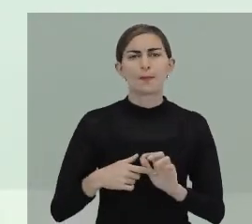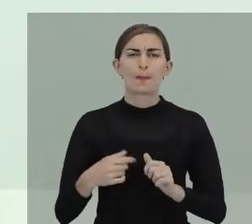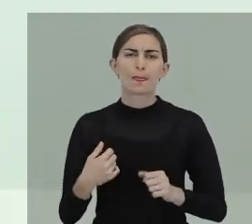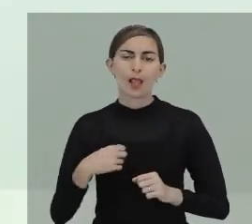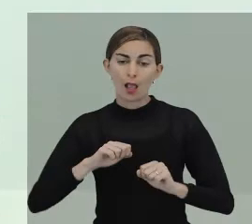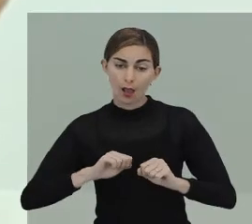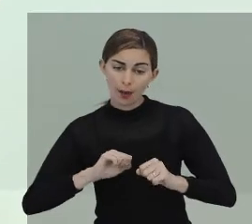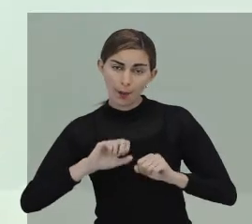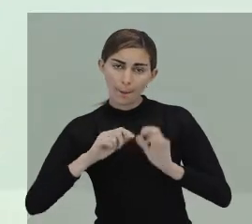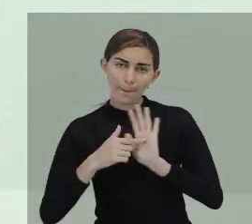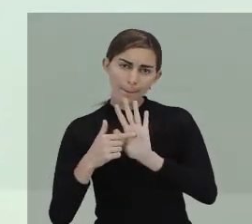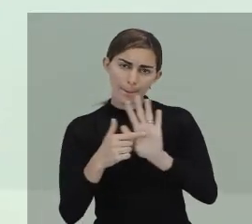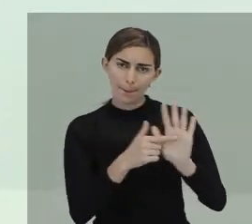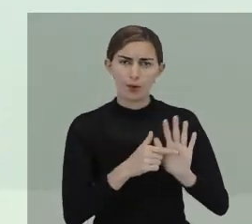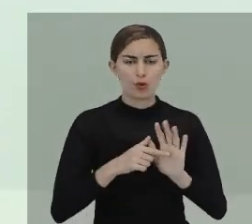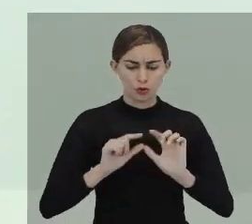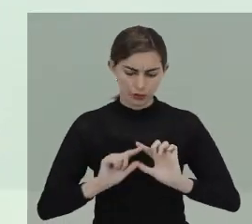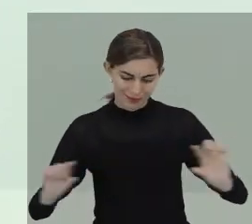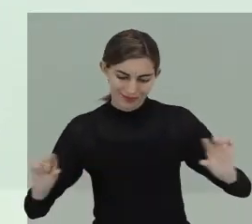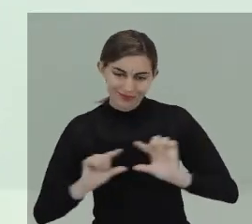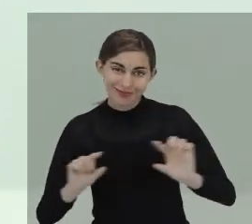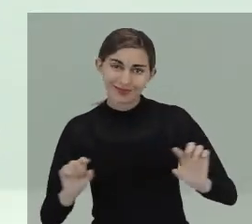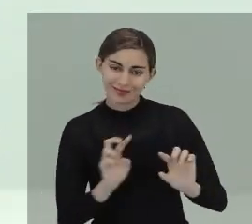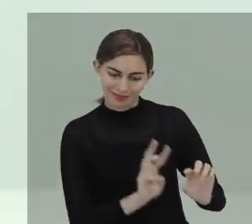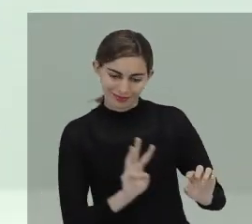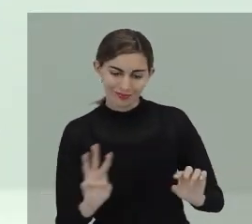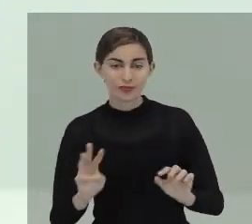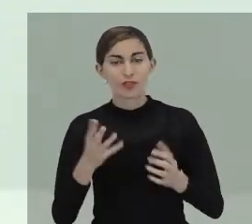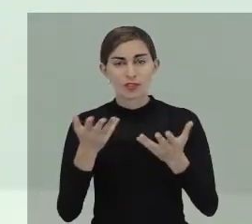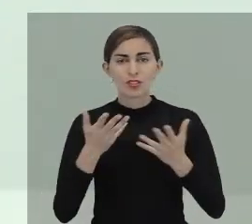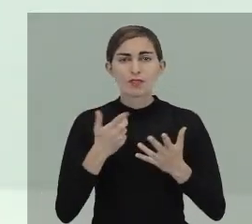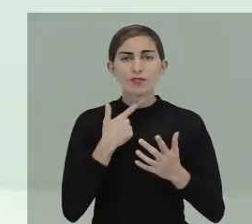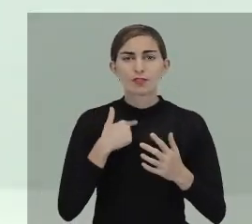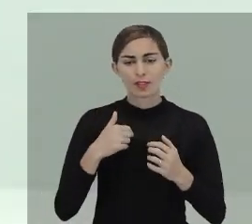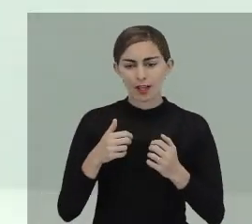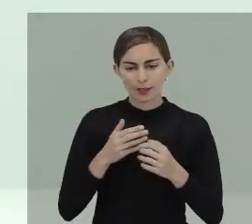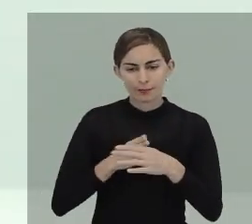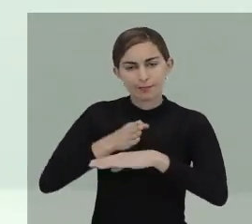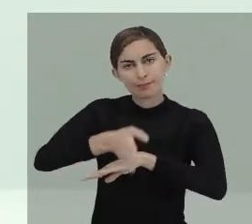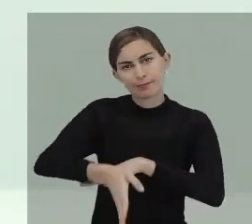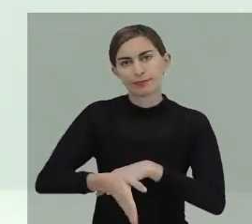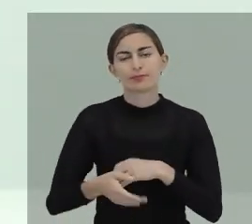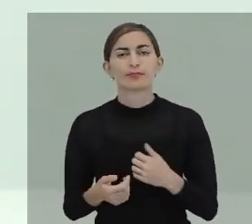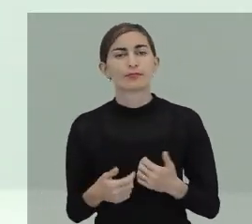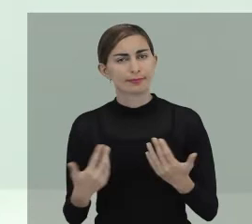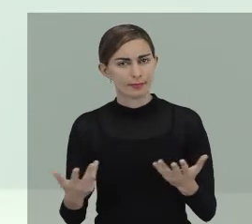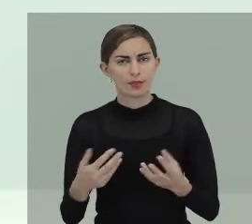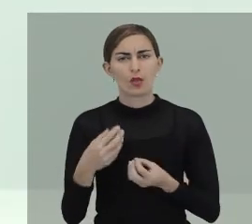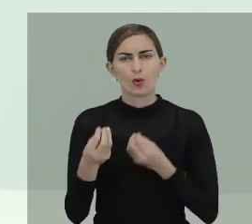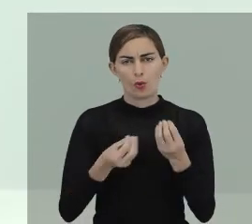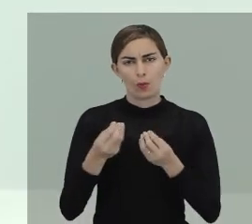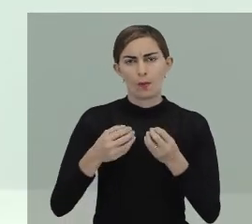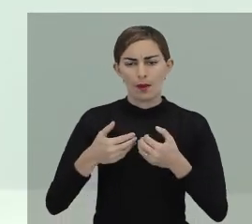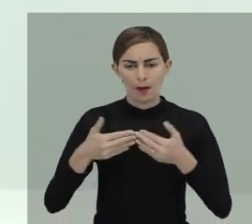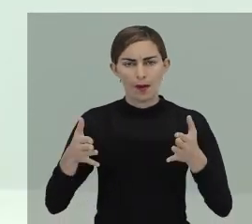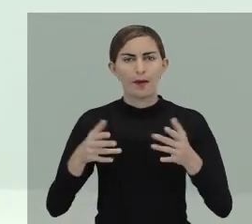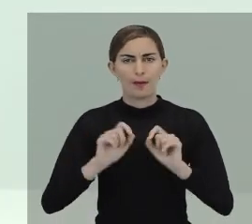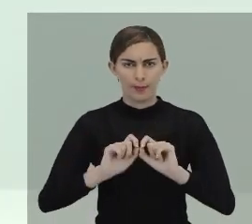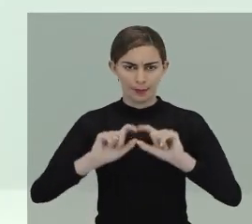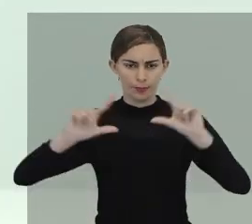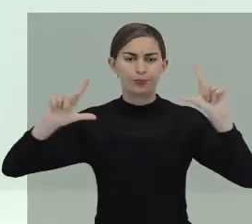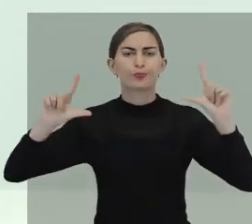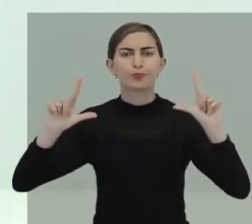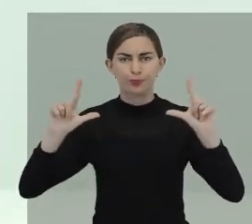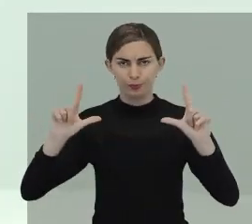o intent com a ação e com o endereço que você deseja abrir. Então, essa é a forma de você